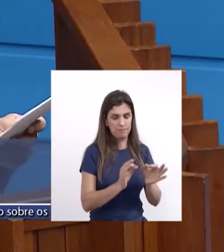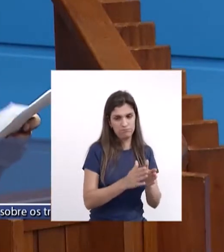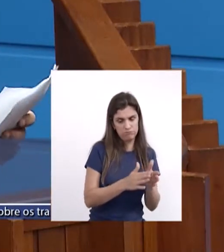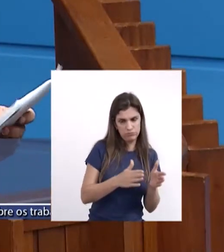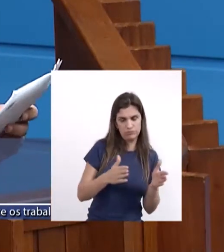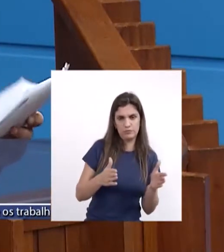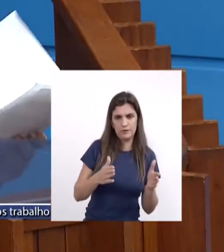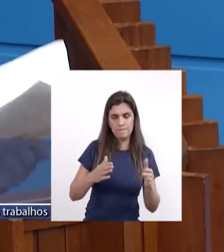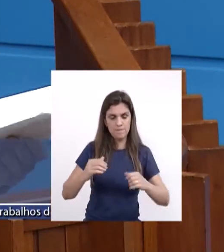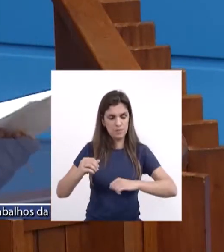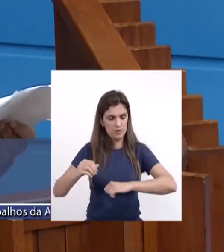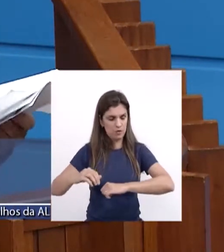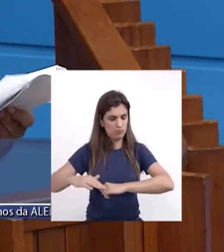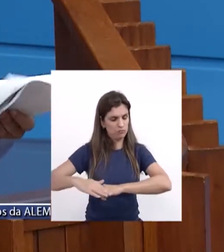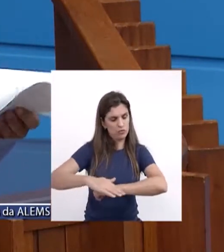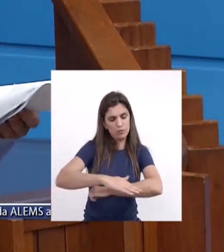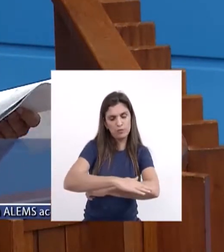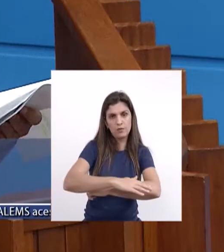a duplicação